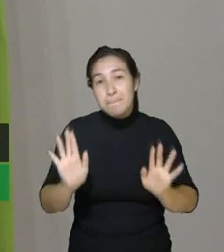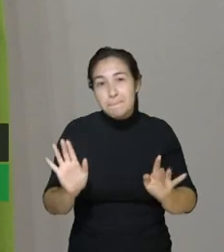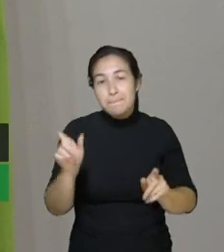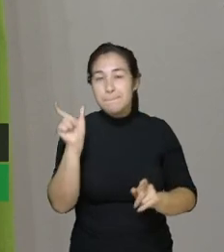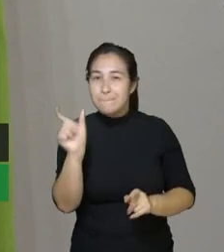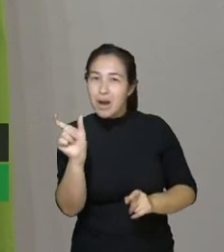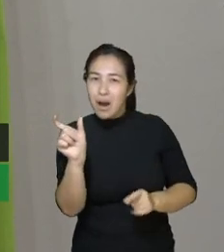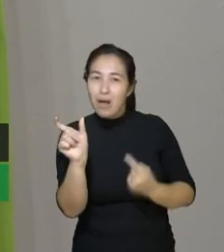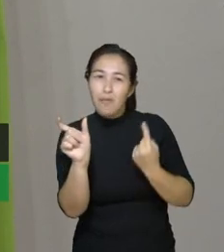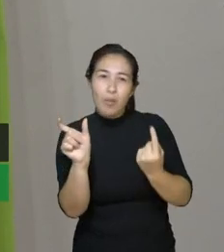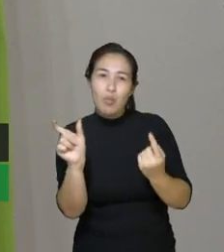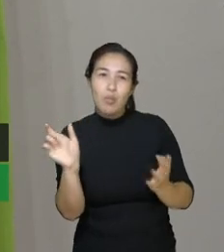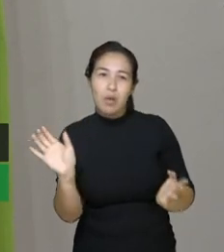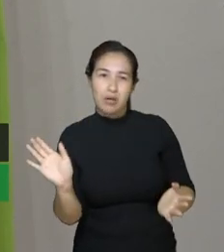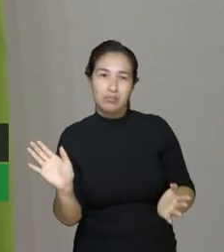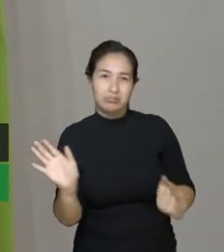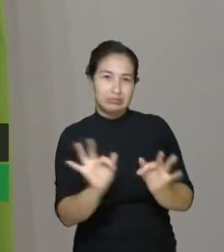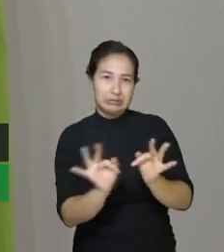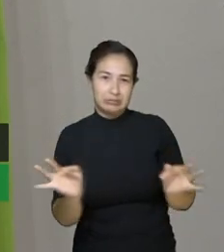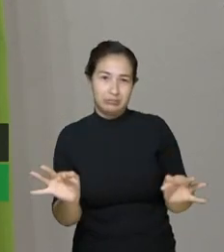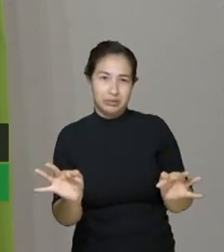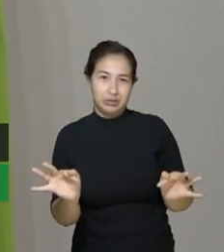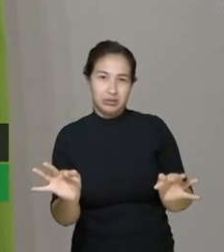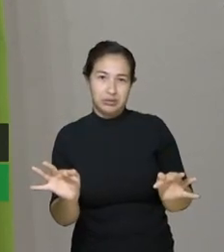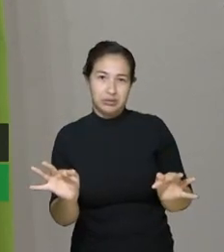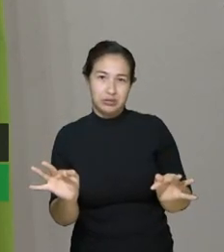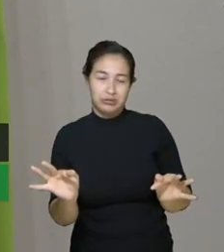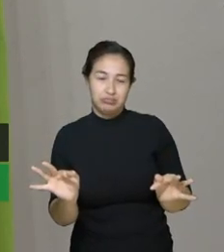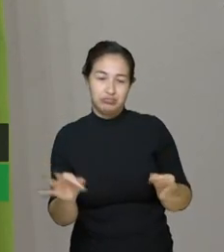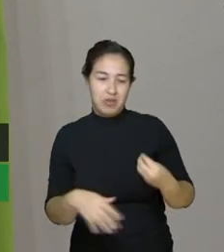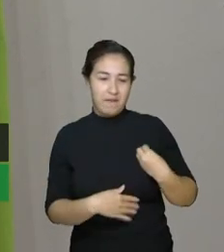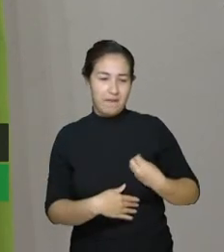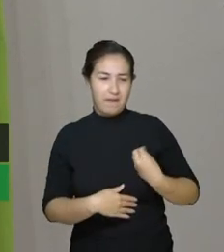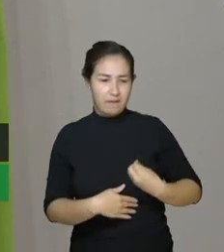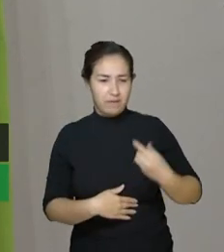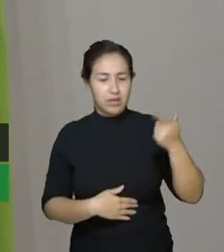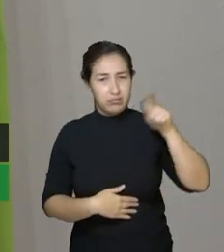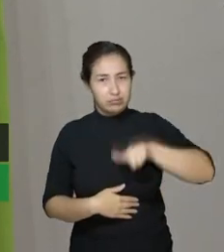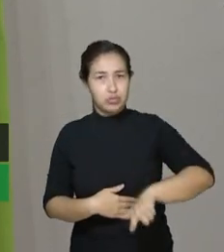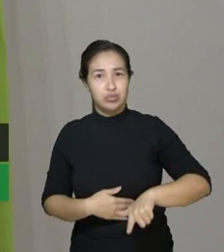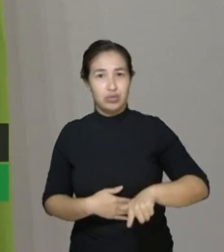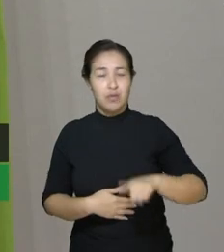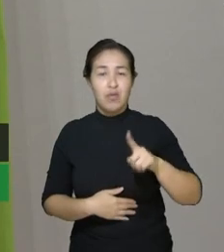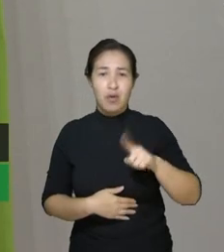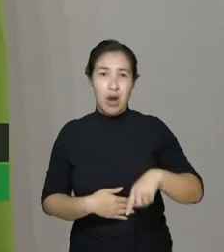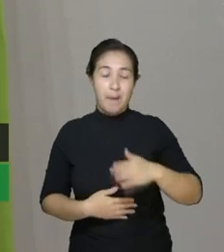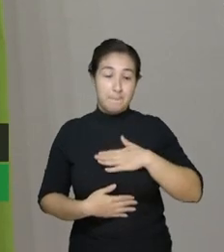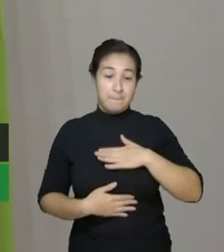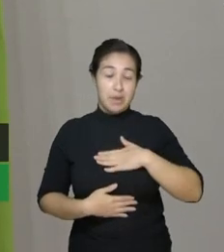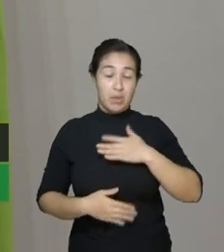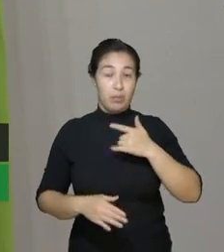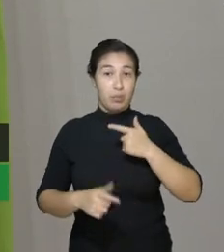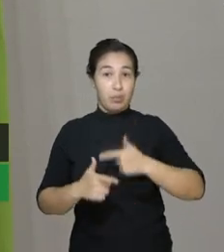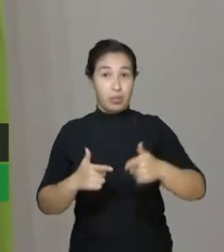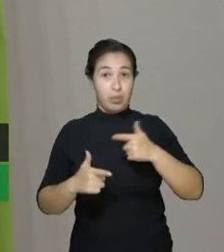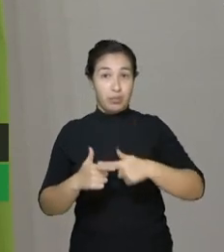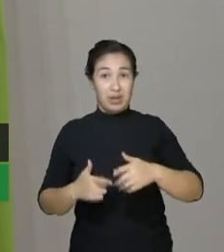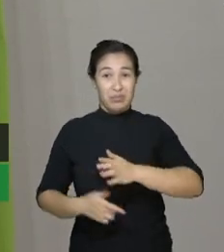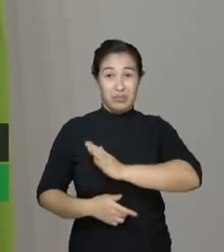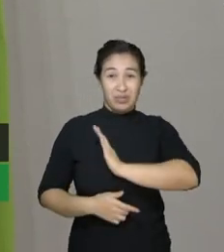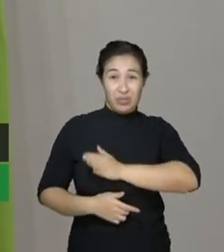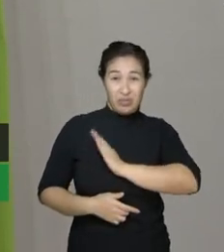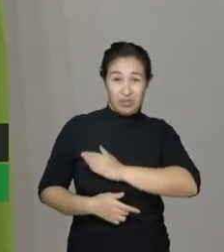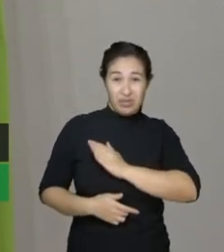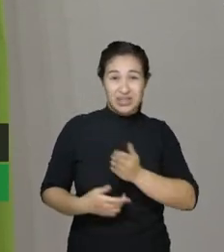presidente, a palavra reviver, que foi o programa do coração, Cléo, foi o